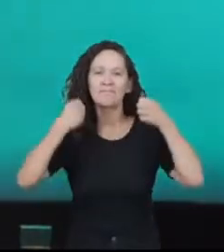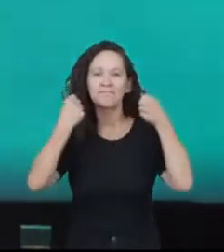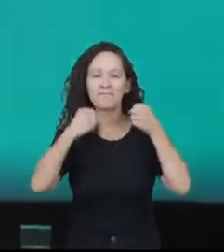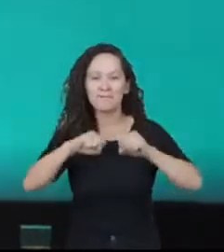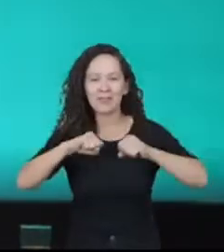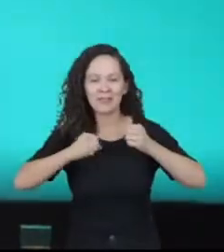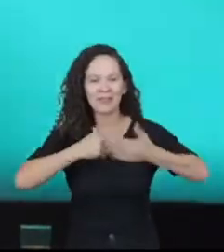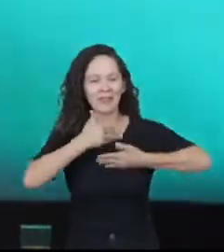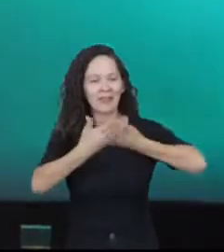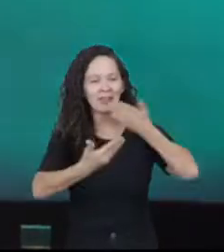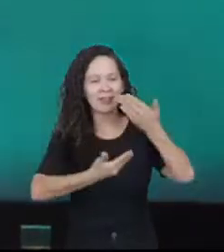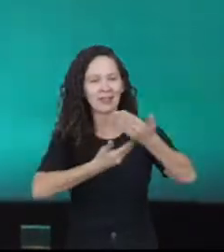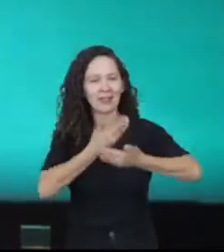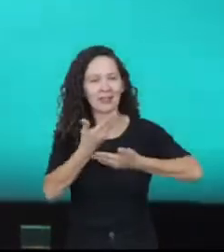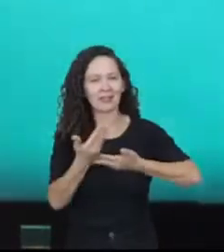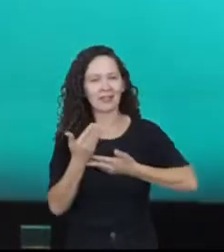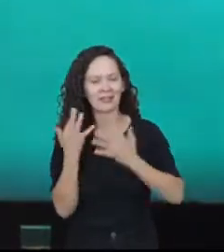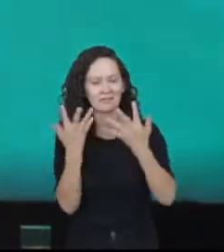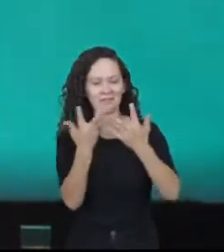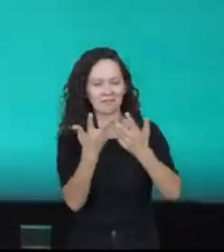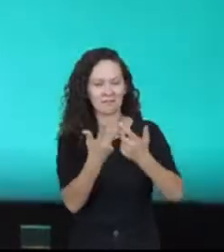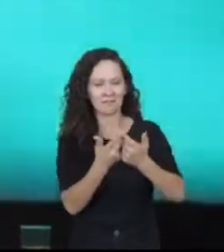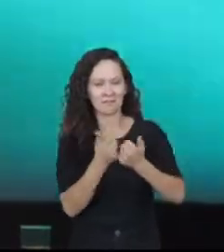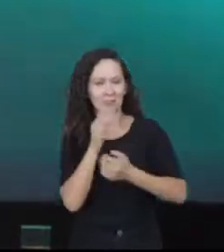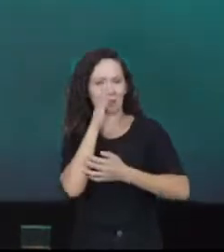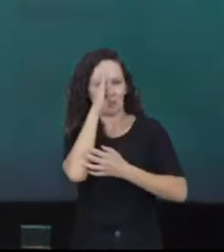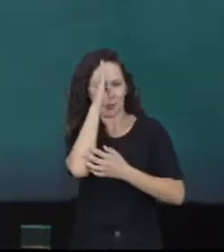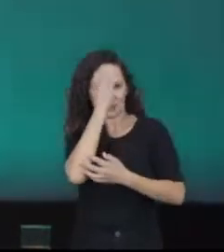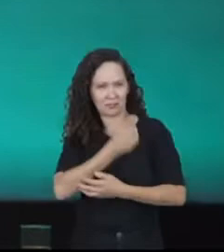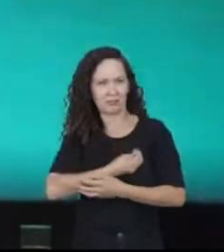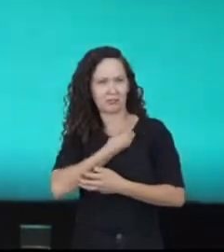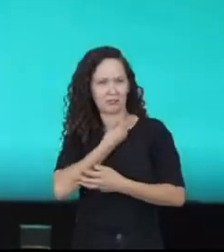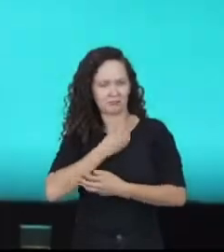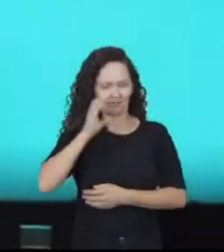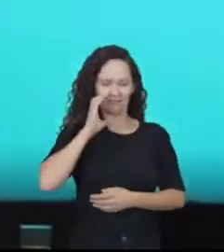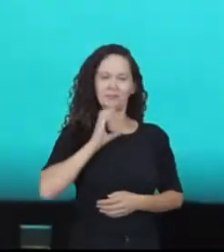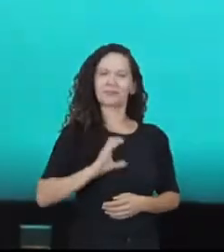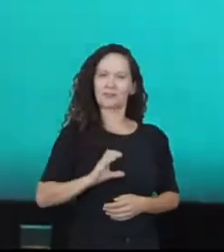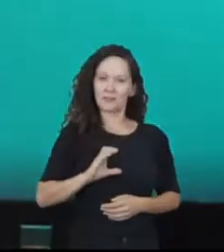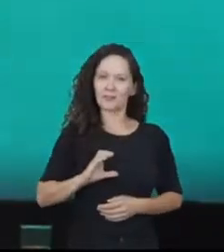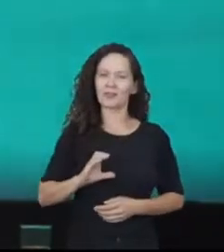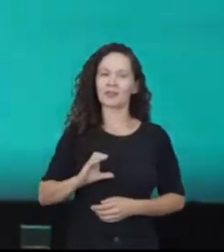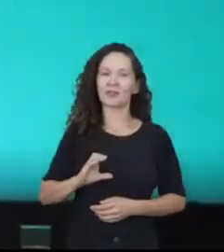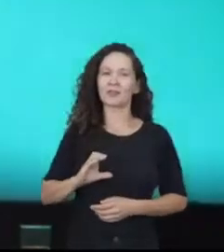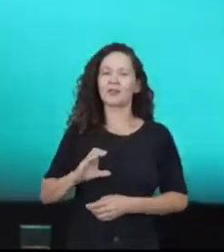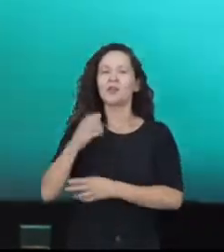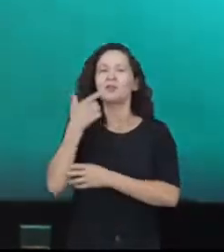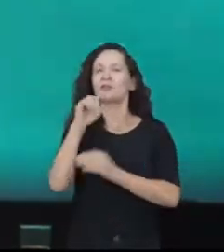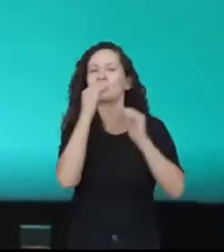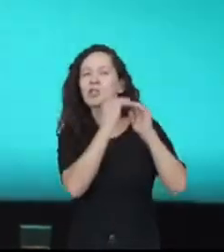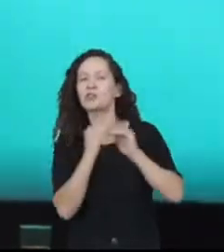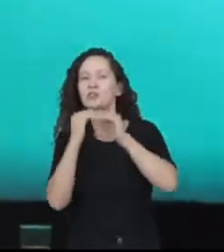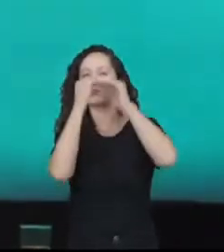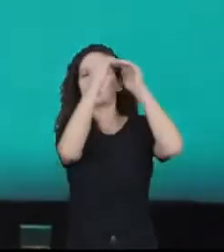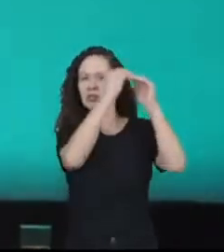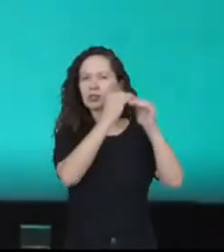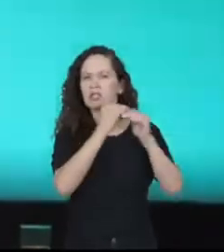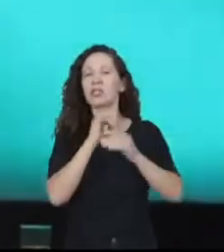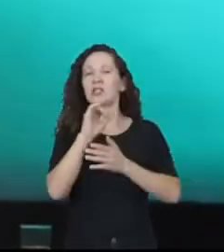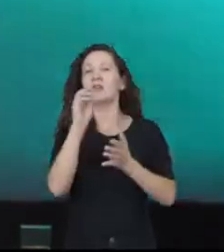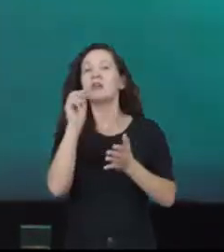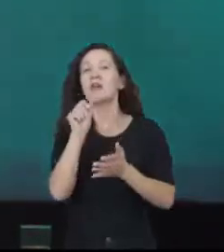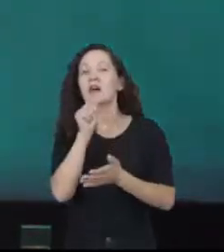de primeira necessidade. Não haverá soberania enquanto o atual governo